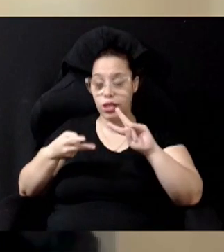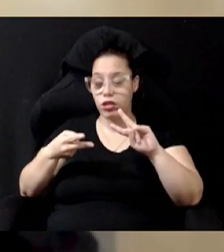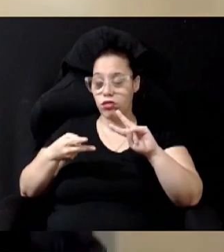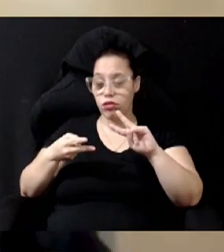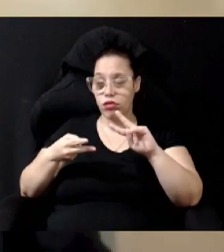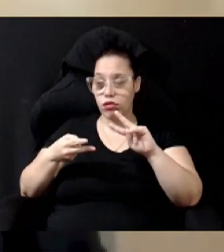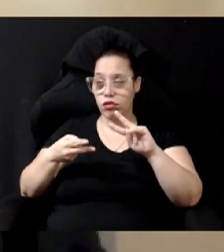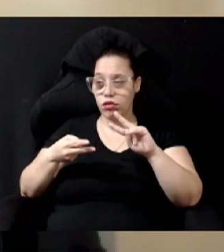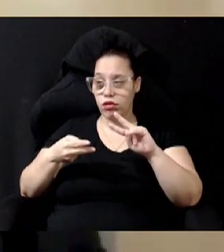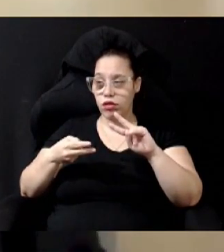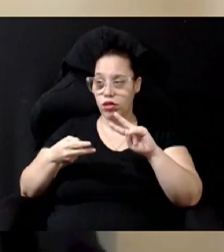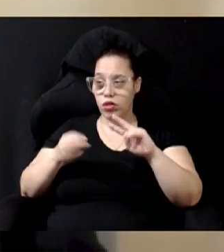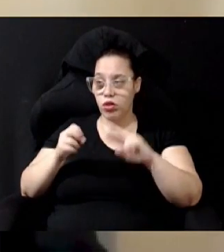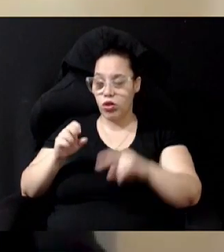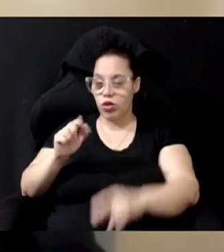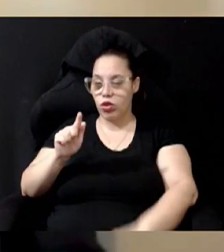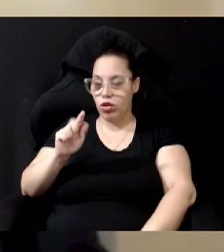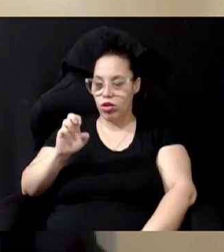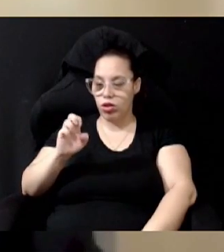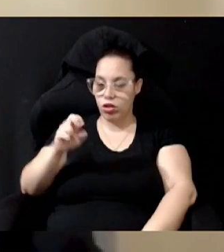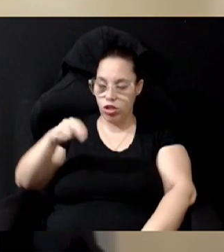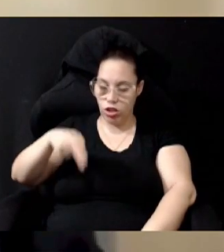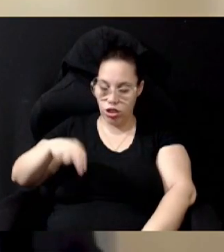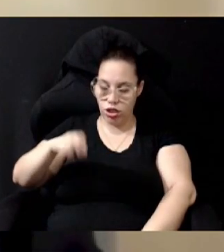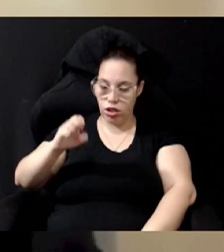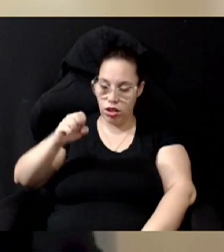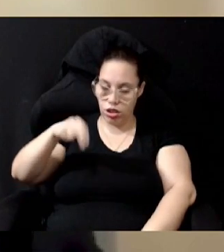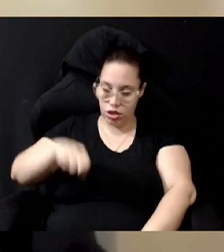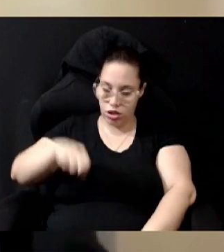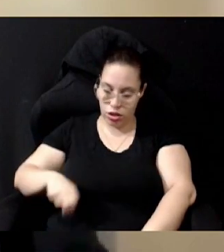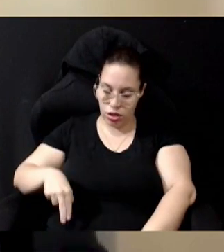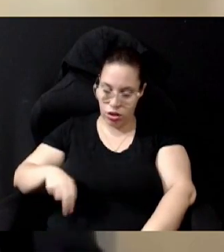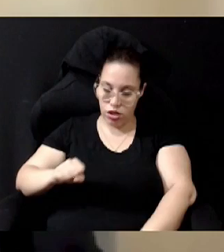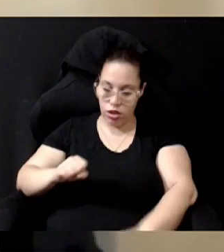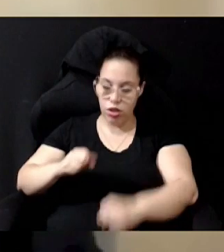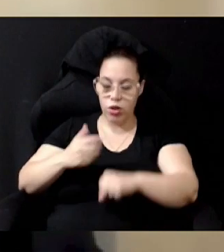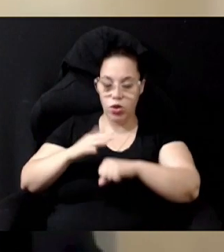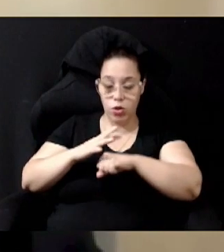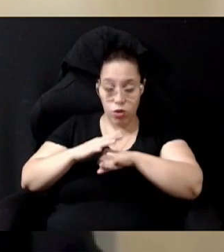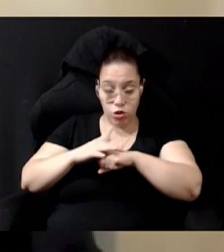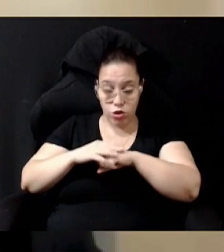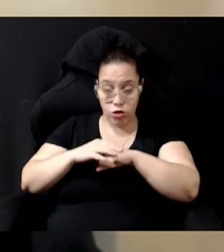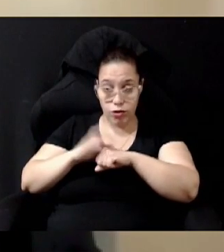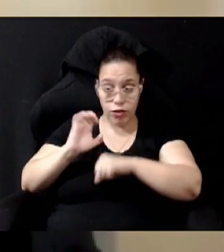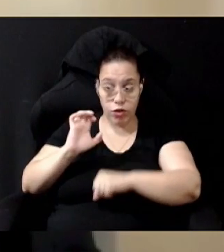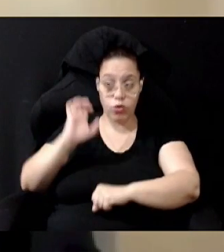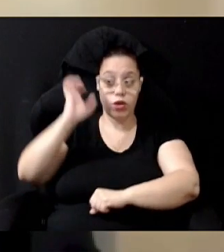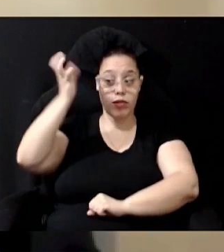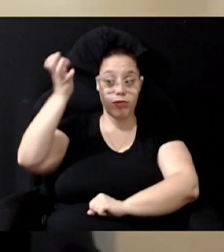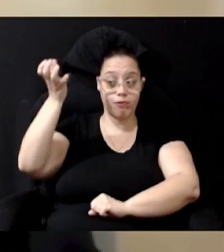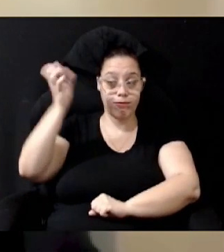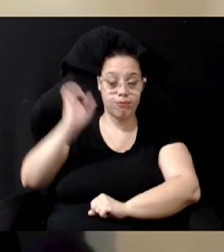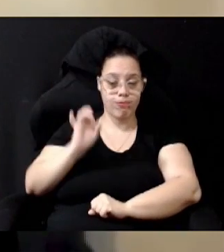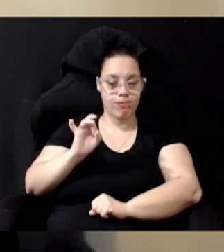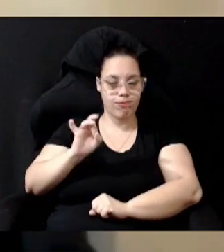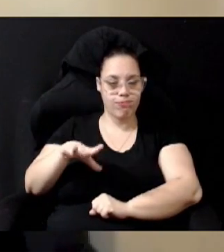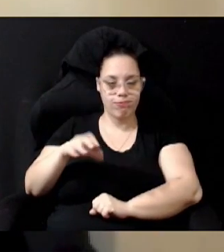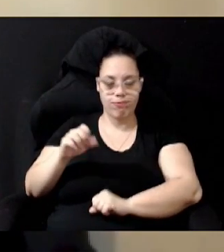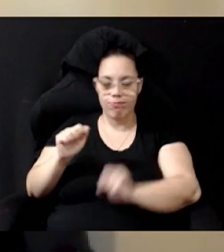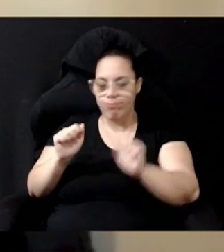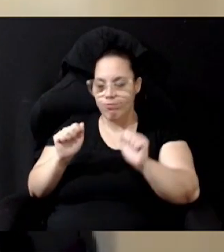ou um grupo de genes que pode causar aquela doença, mas a pessoa só vai se manifestar se tiver um